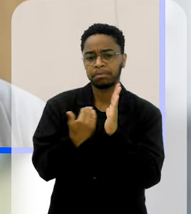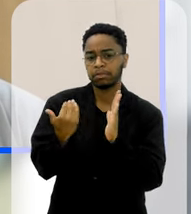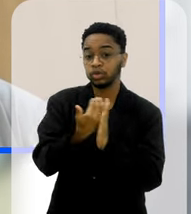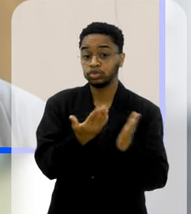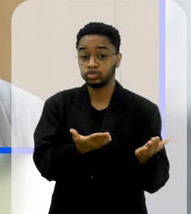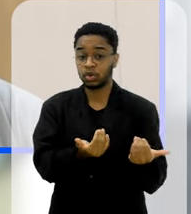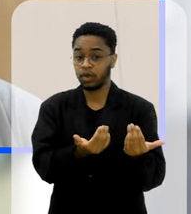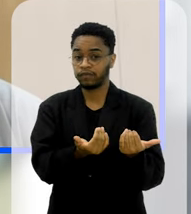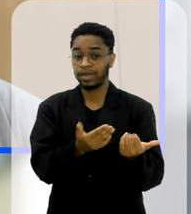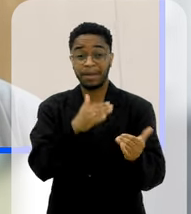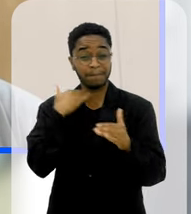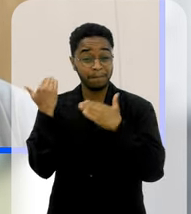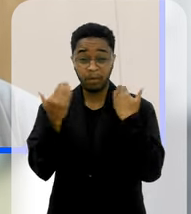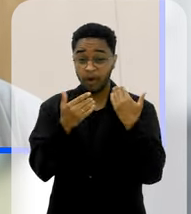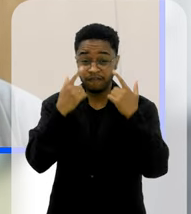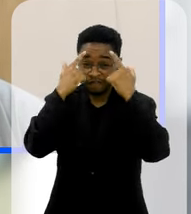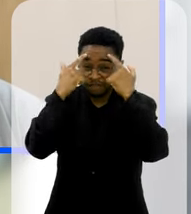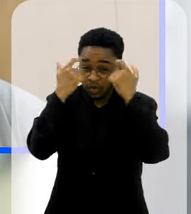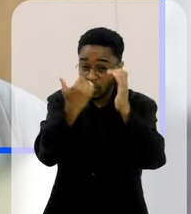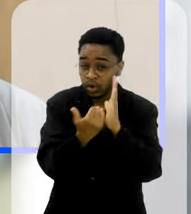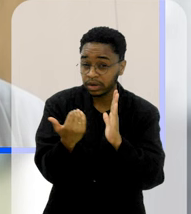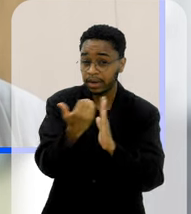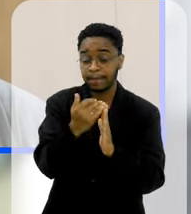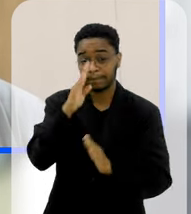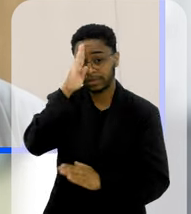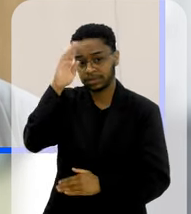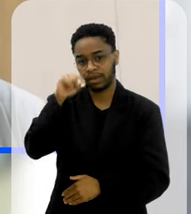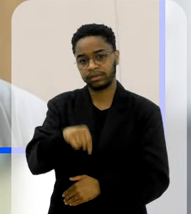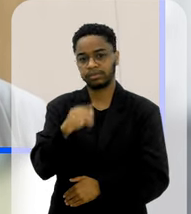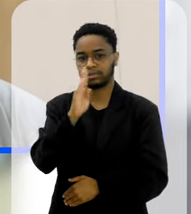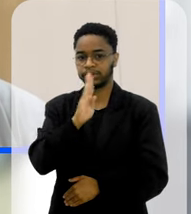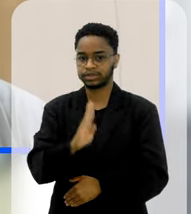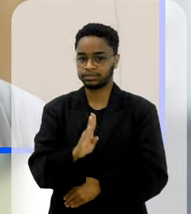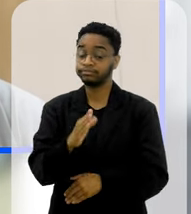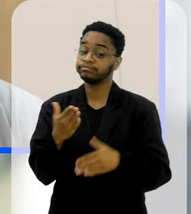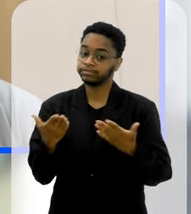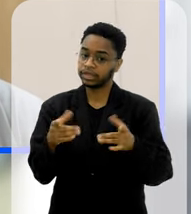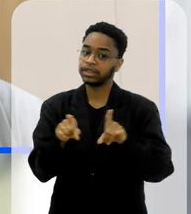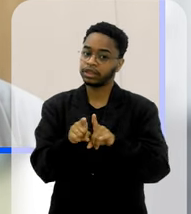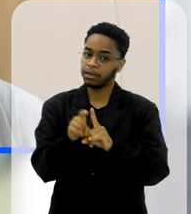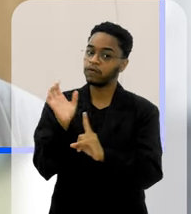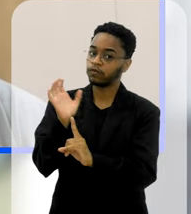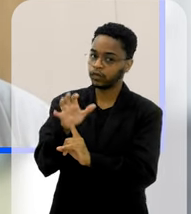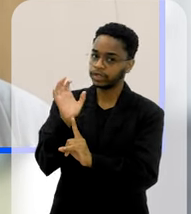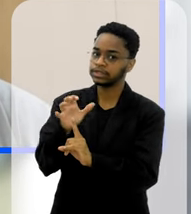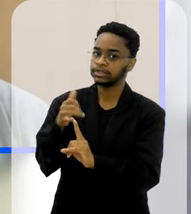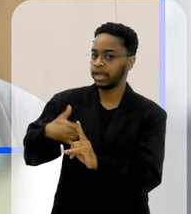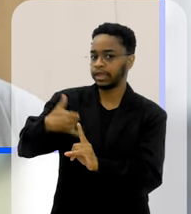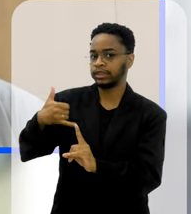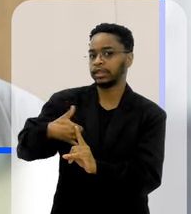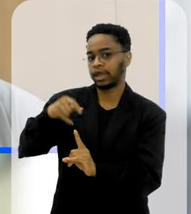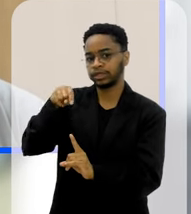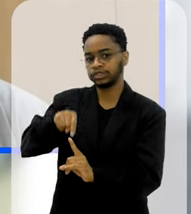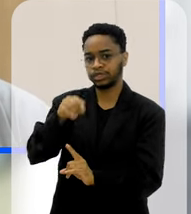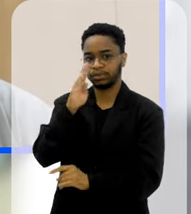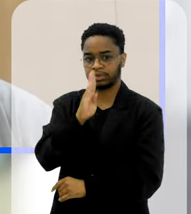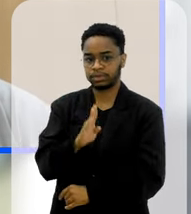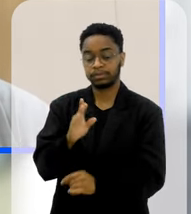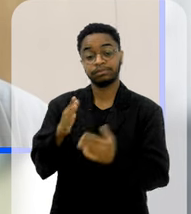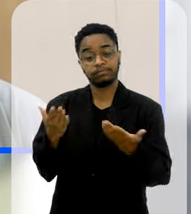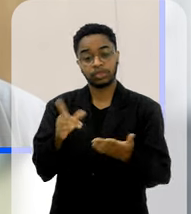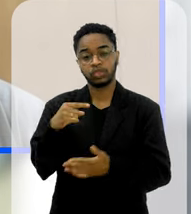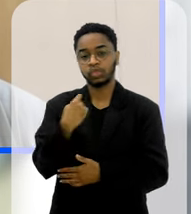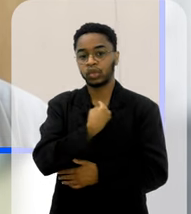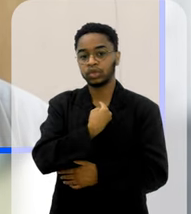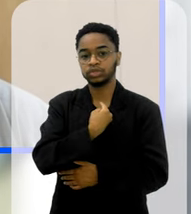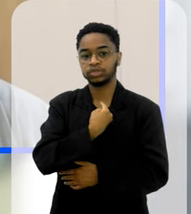excessiva, jovens morrem de morte violenta, especialmente no Brasil. Isso também impacta a pirâmide etária. Nós só